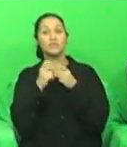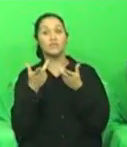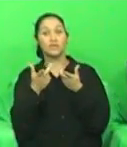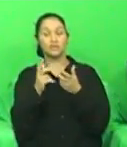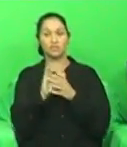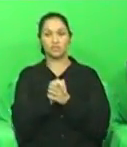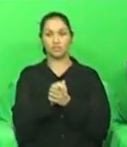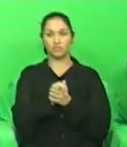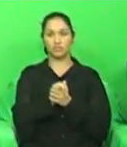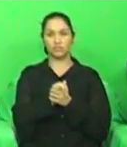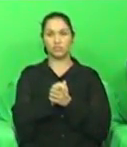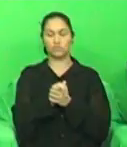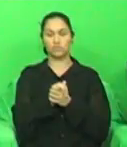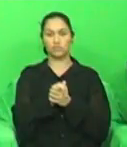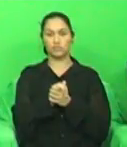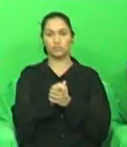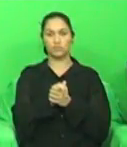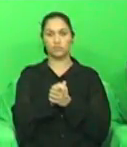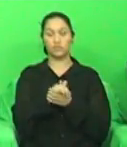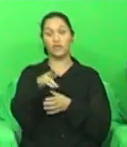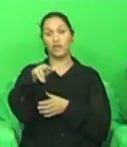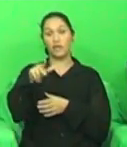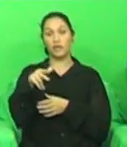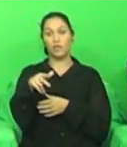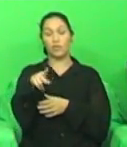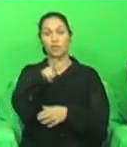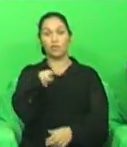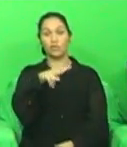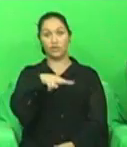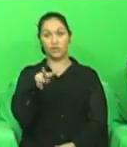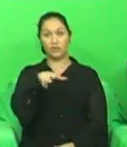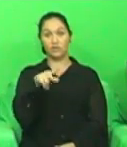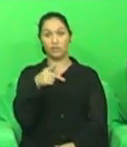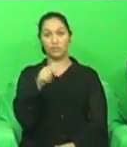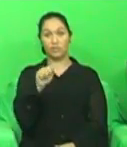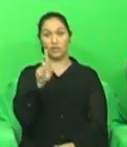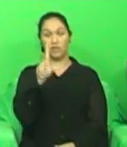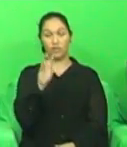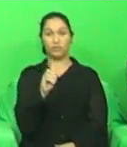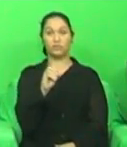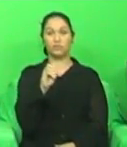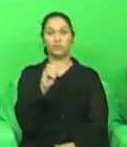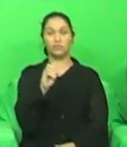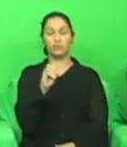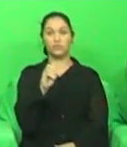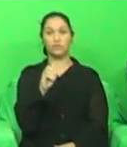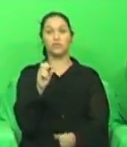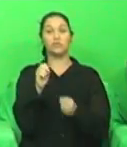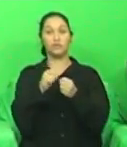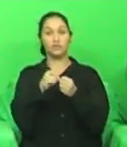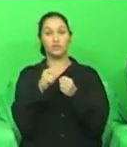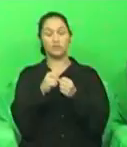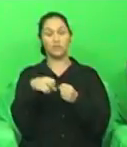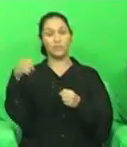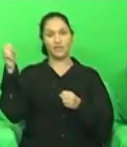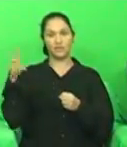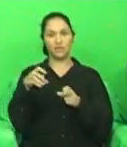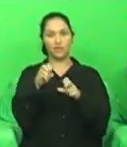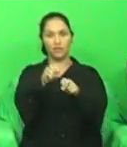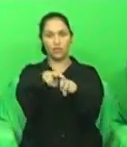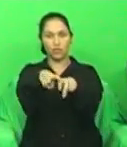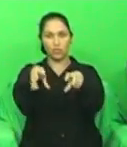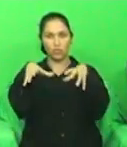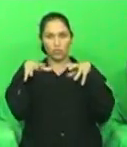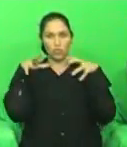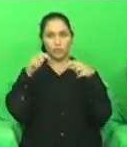o juiz é o caso do vereador paulo ferrarezi que fará uma nova audiência fará um requerimento específico como essas